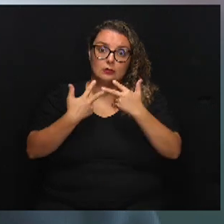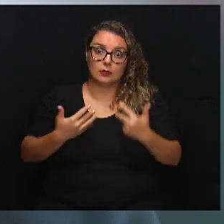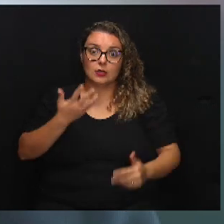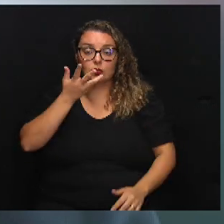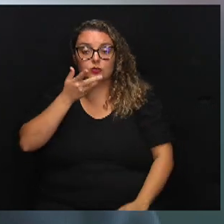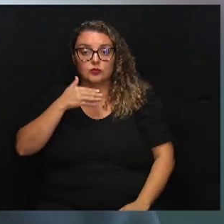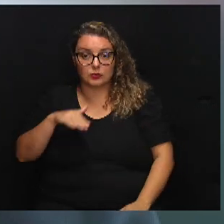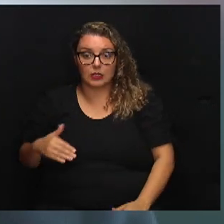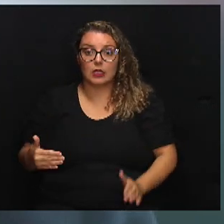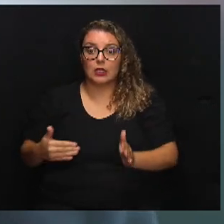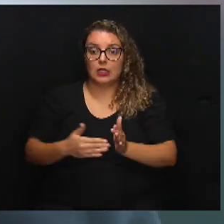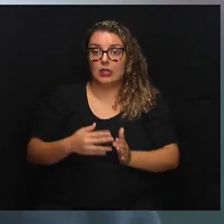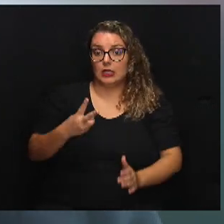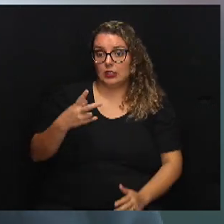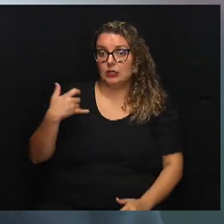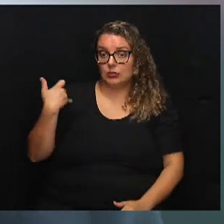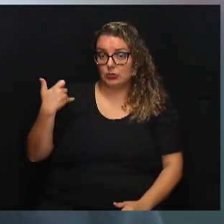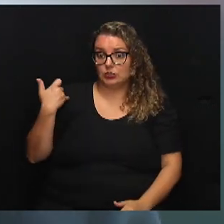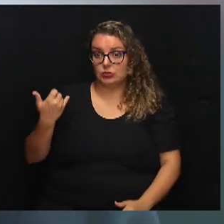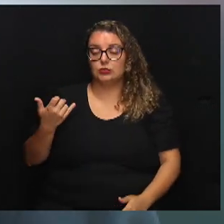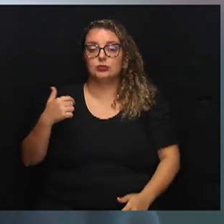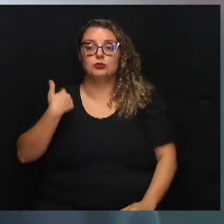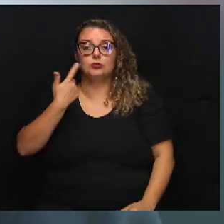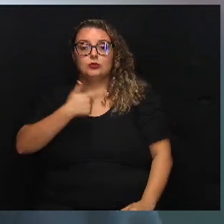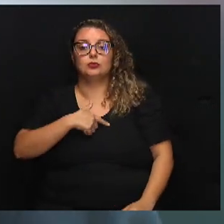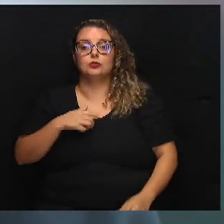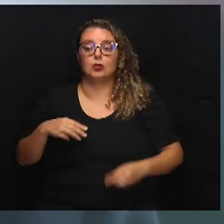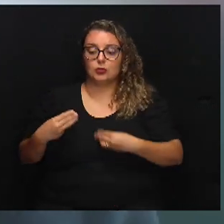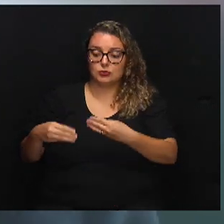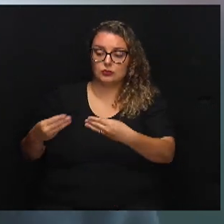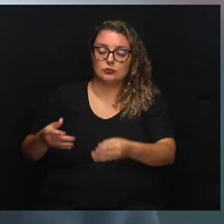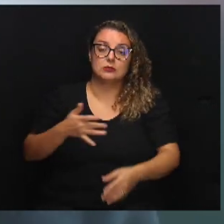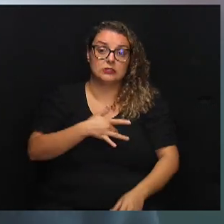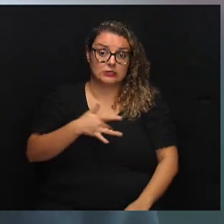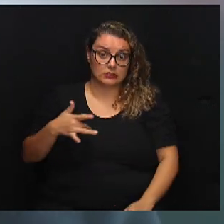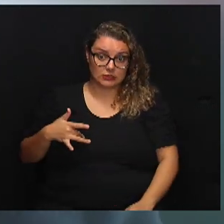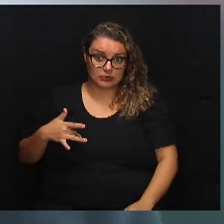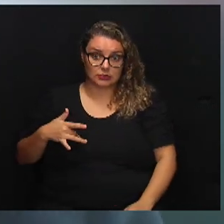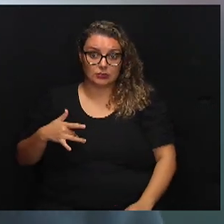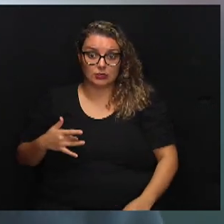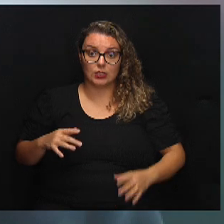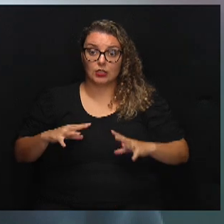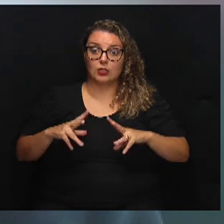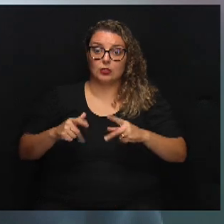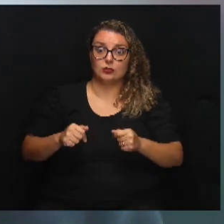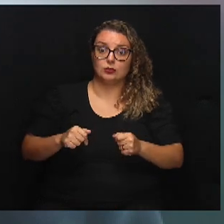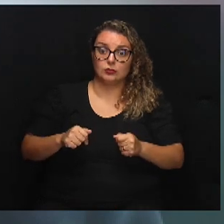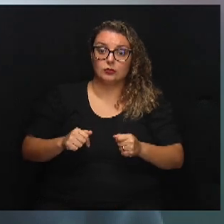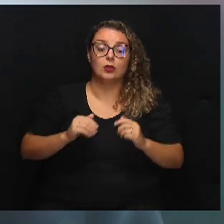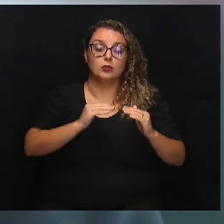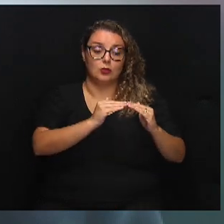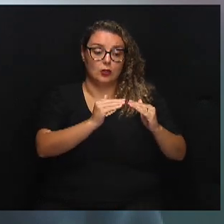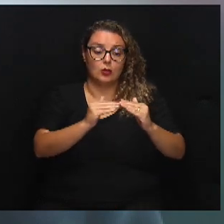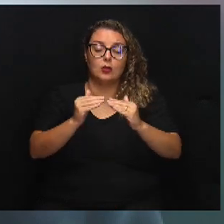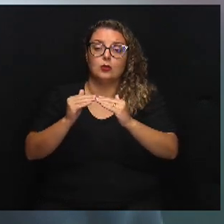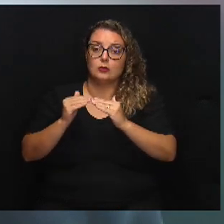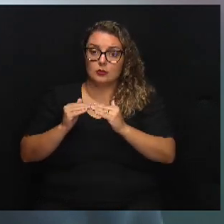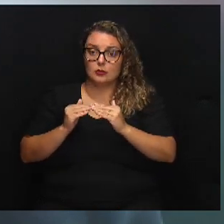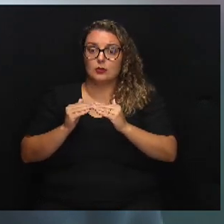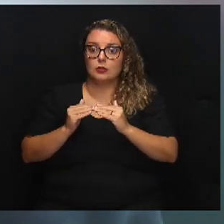até 2 anos de vida do nosso Ministério da Saúde, e todos eles concordam que a